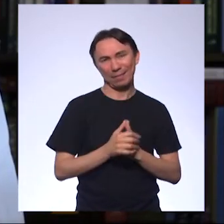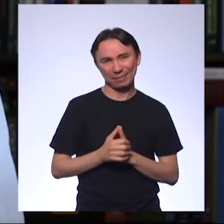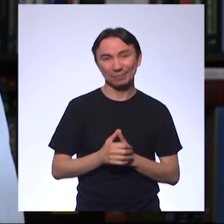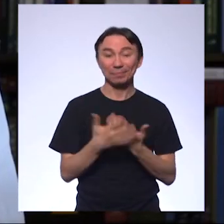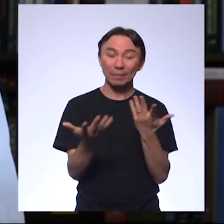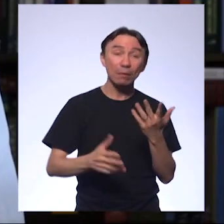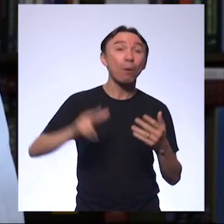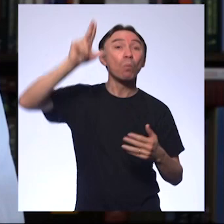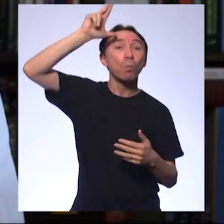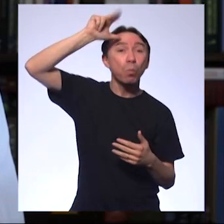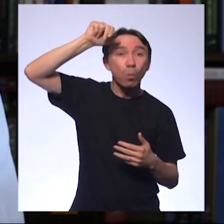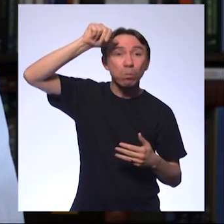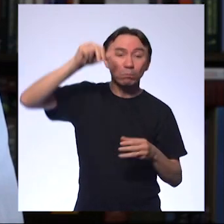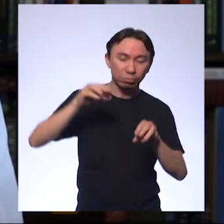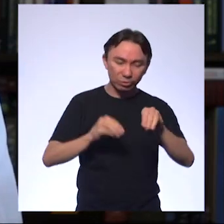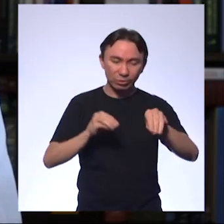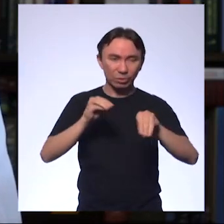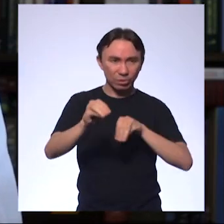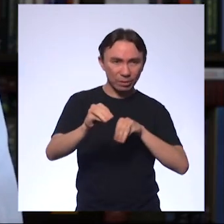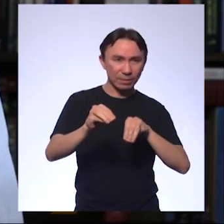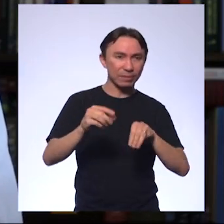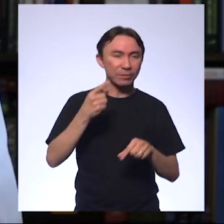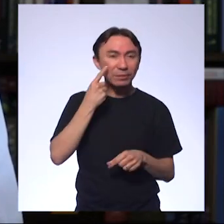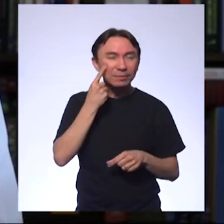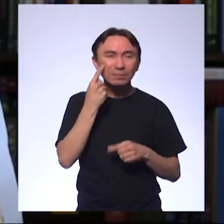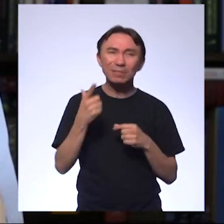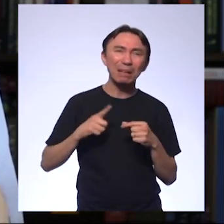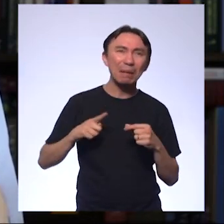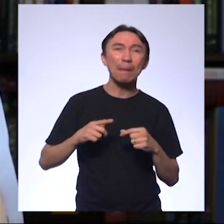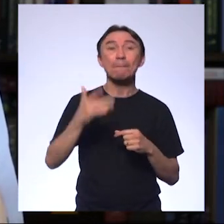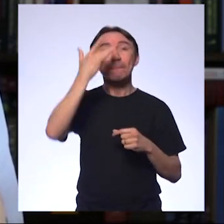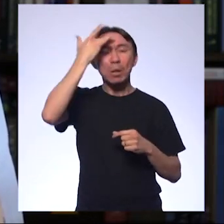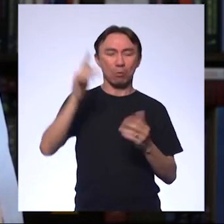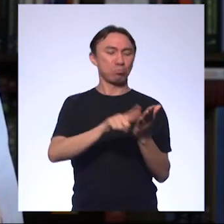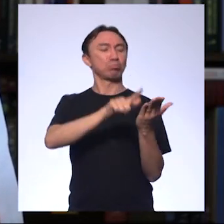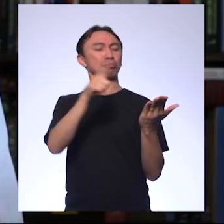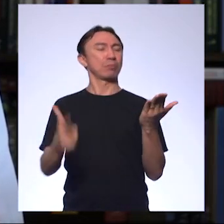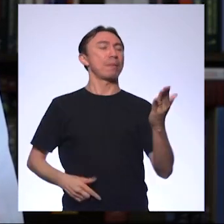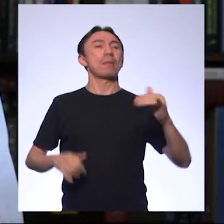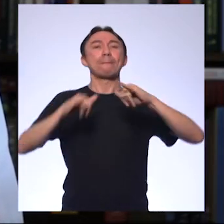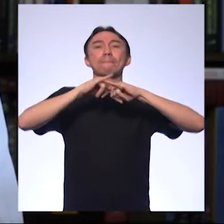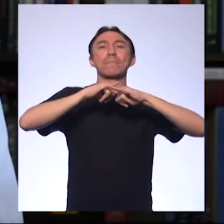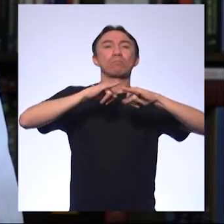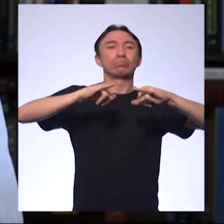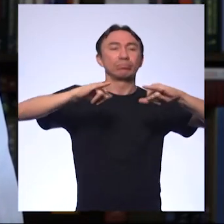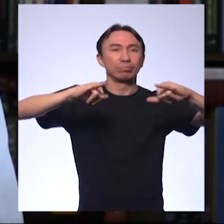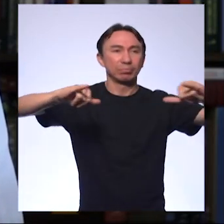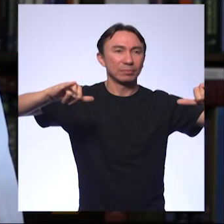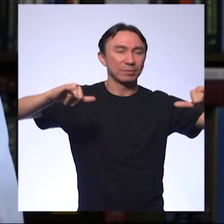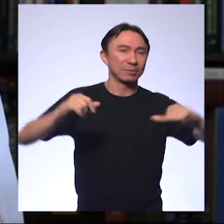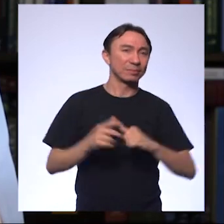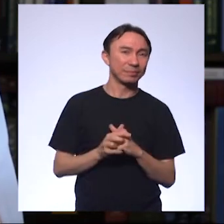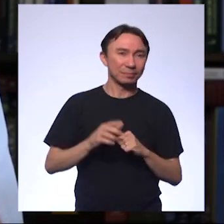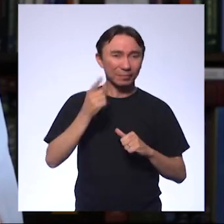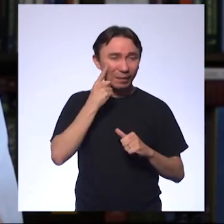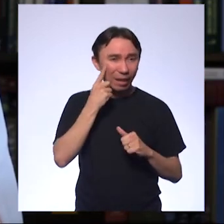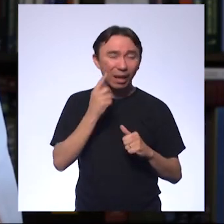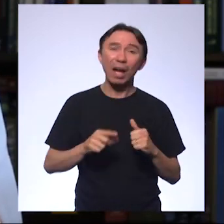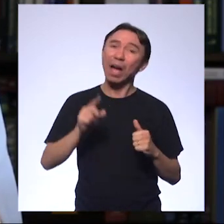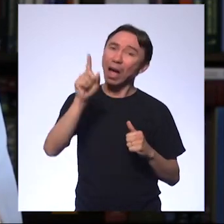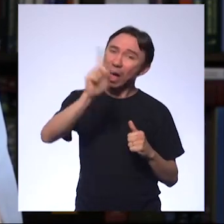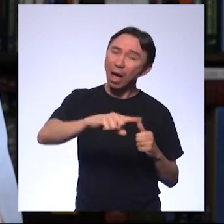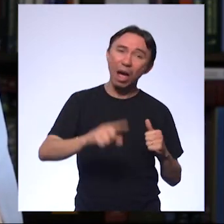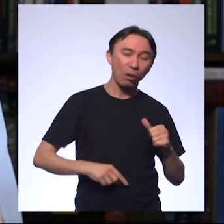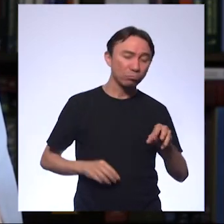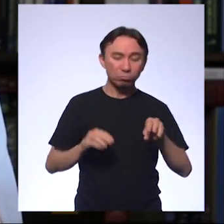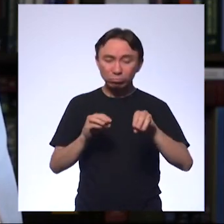xadrez não suscita grandes notícias no jornal. No entanto, é um jogo que vai